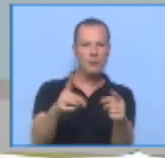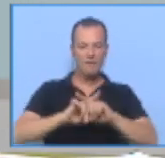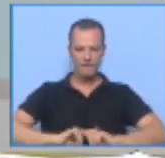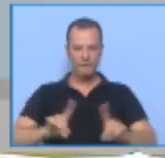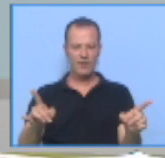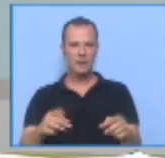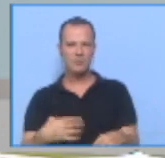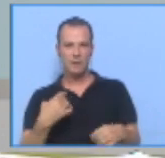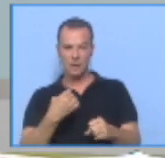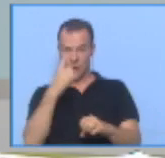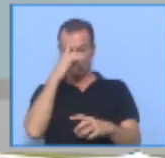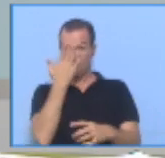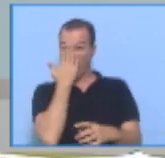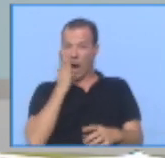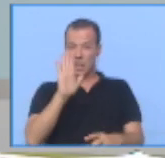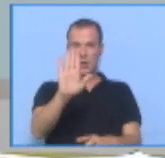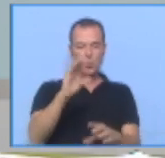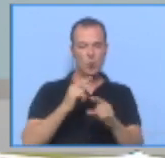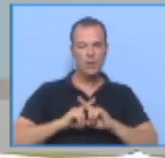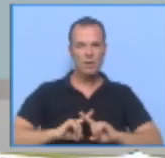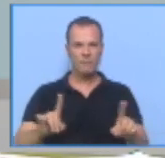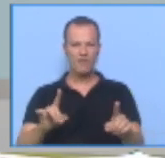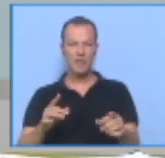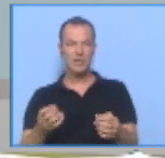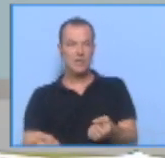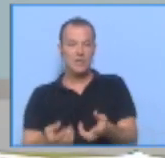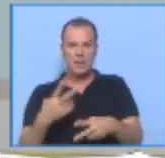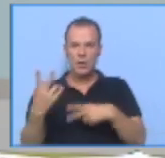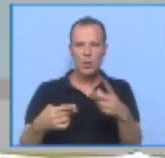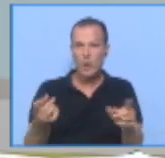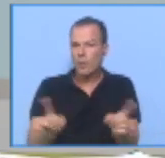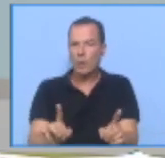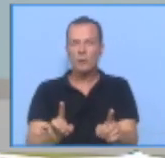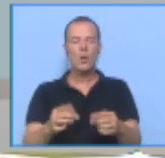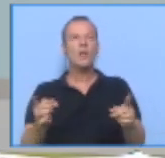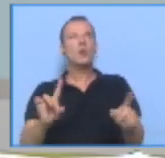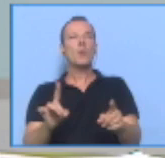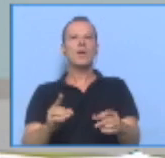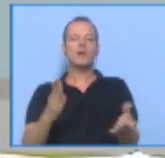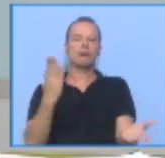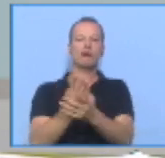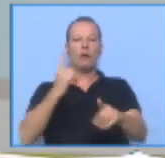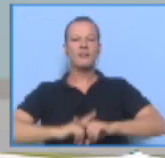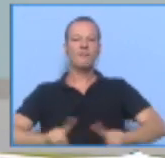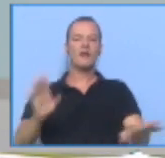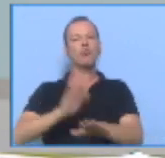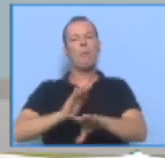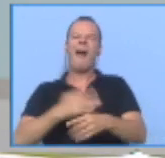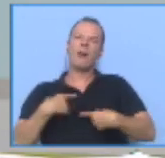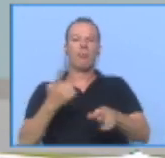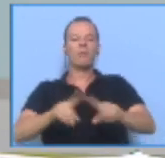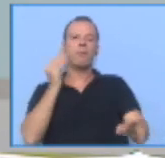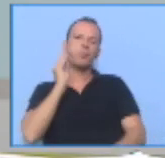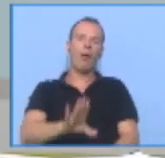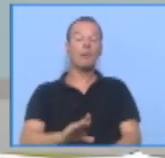diferente, que incomoda, que provoca tensões, que não está na moda. Não é fazer o diferente pelo diferente. É este olhar diferente